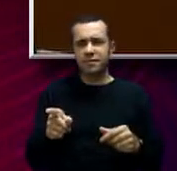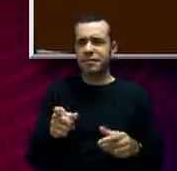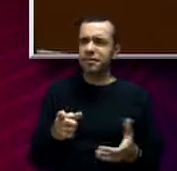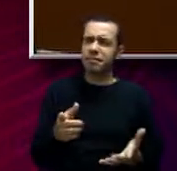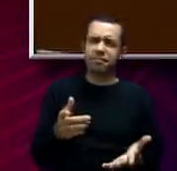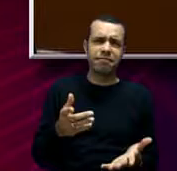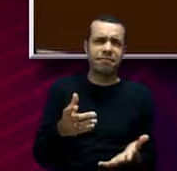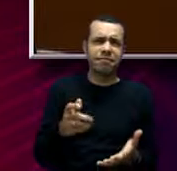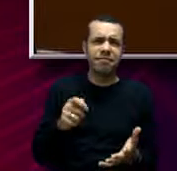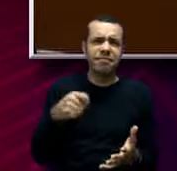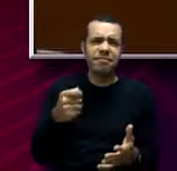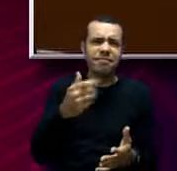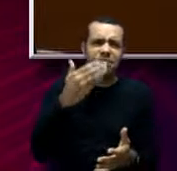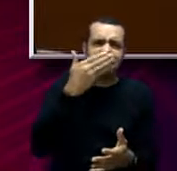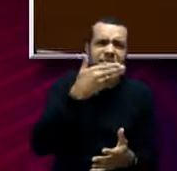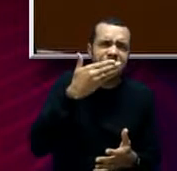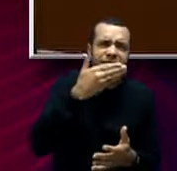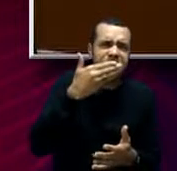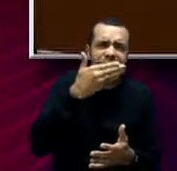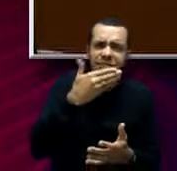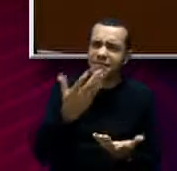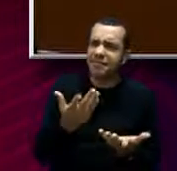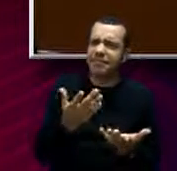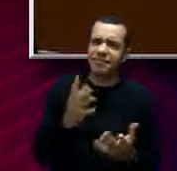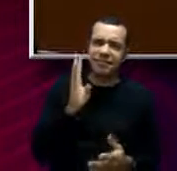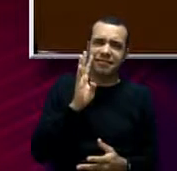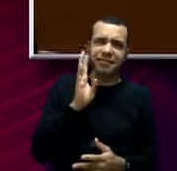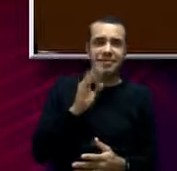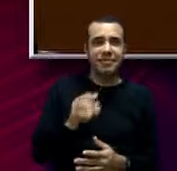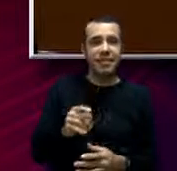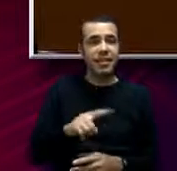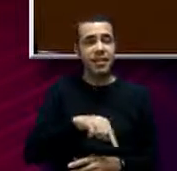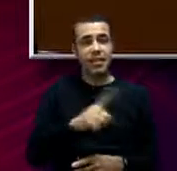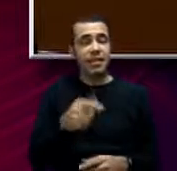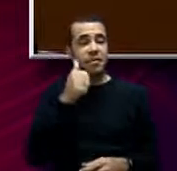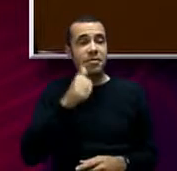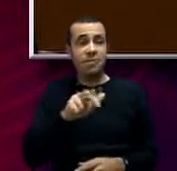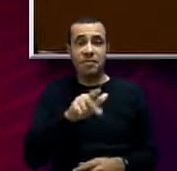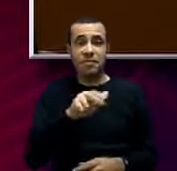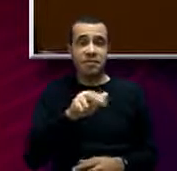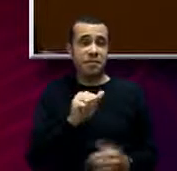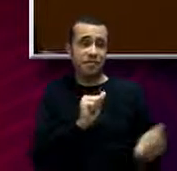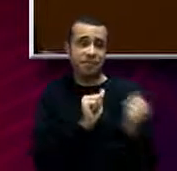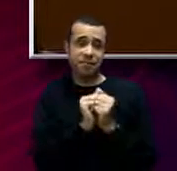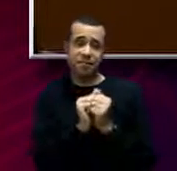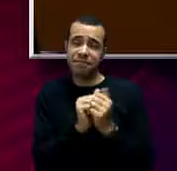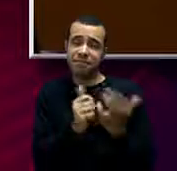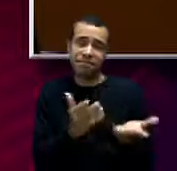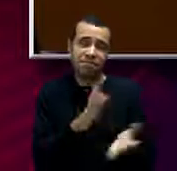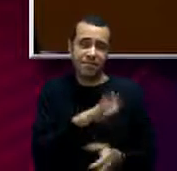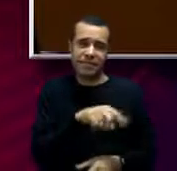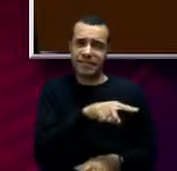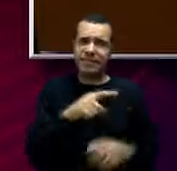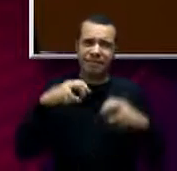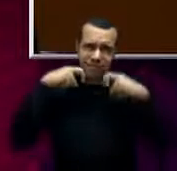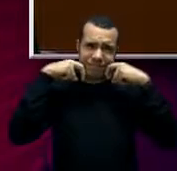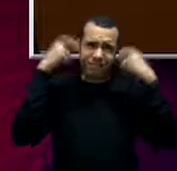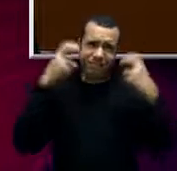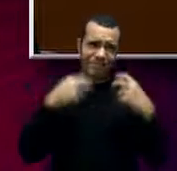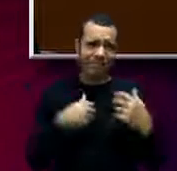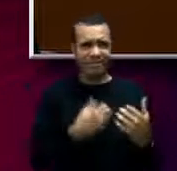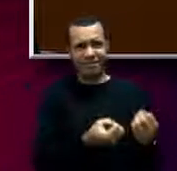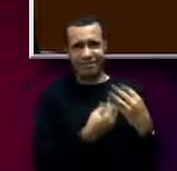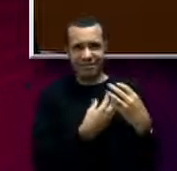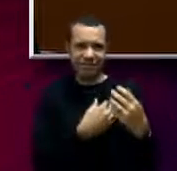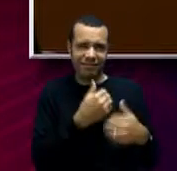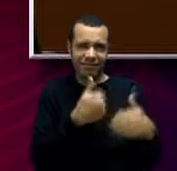Queria que minha irmã pudesse estar aqui comigo, mas ela é meio tímida, então ela passou para mim. E queria agradecer a todos mesmo de